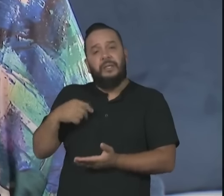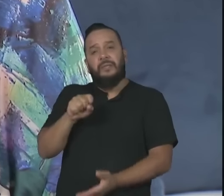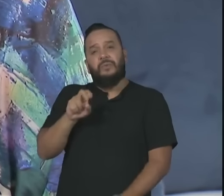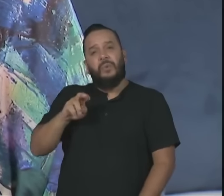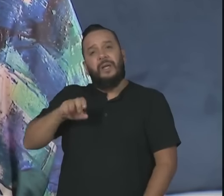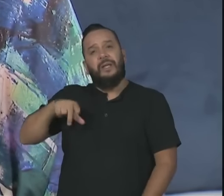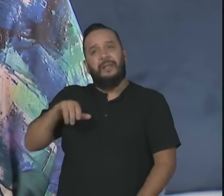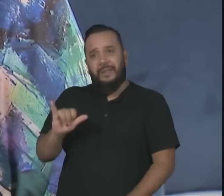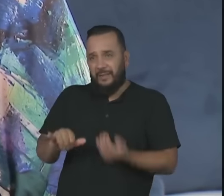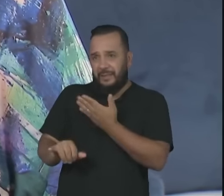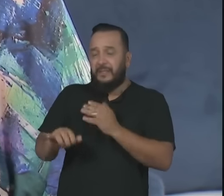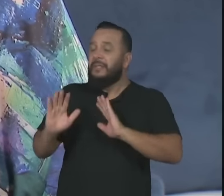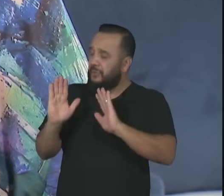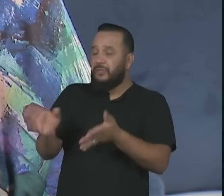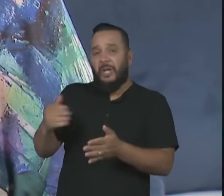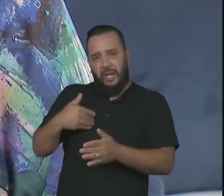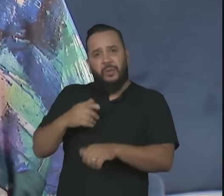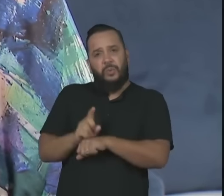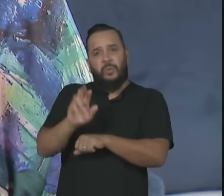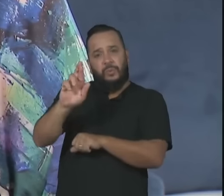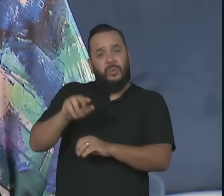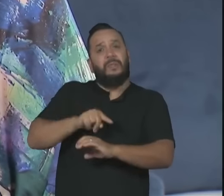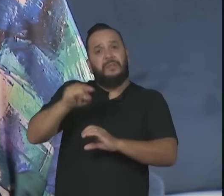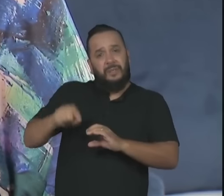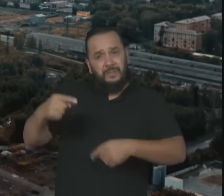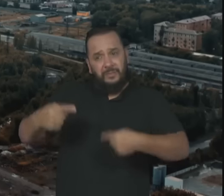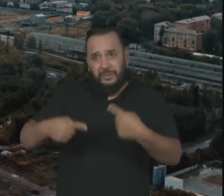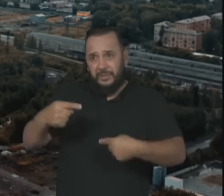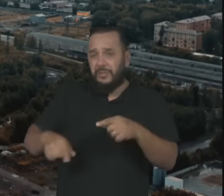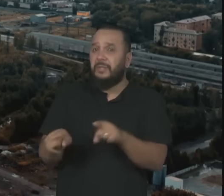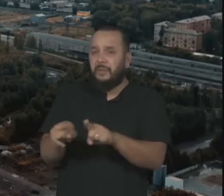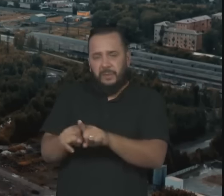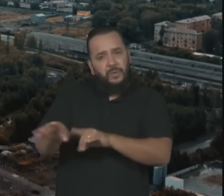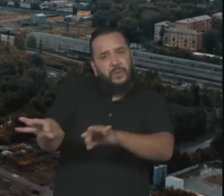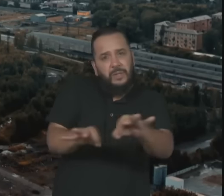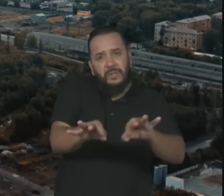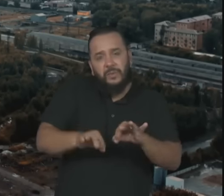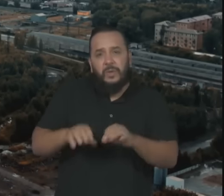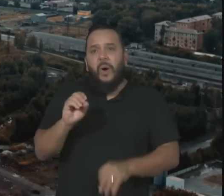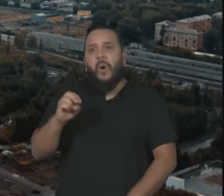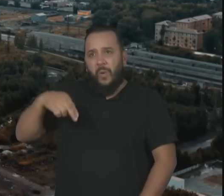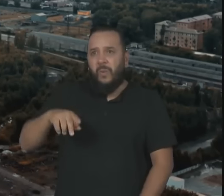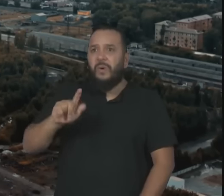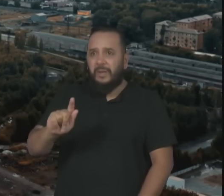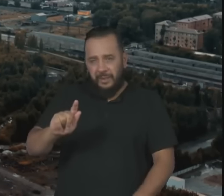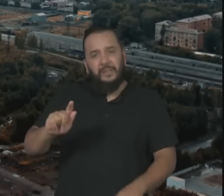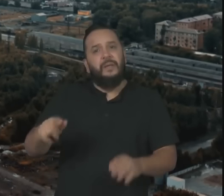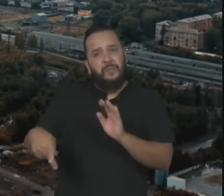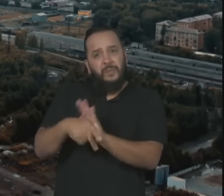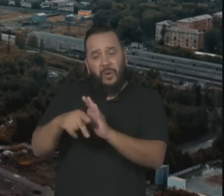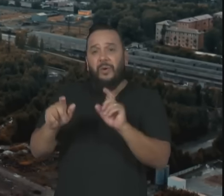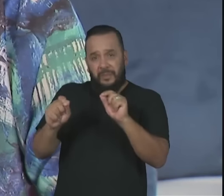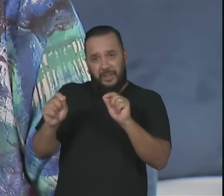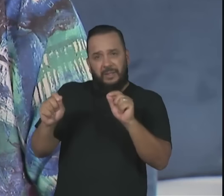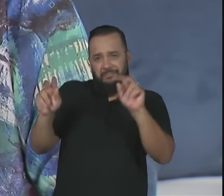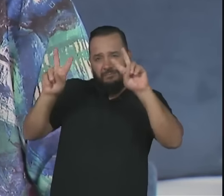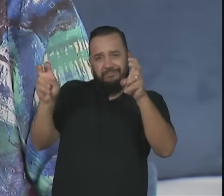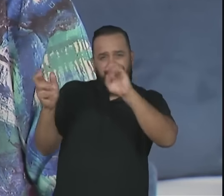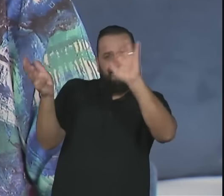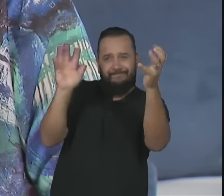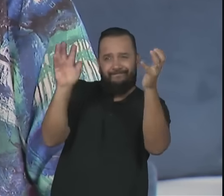ciência política, coordenadora de políticas públicas da rede de ONGs Observatório do Clima.